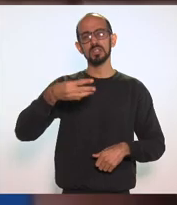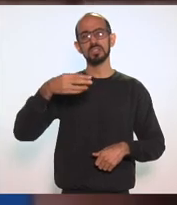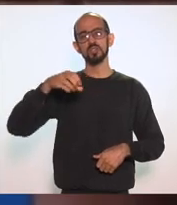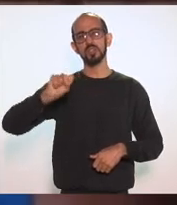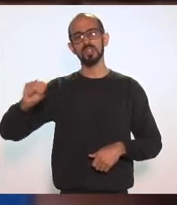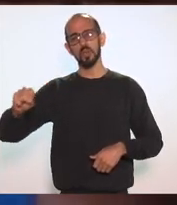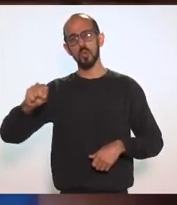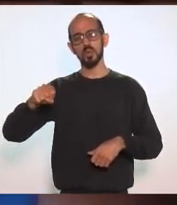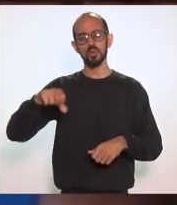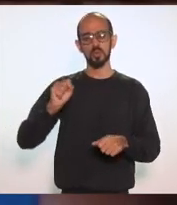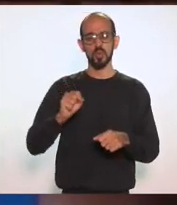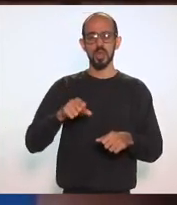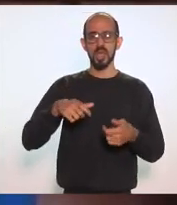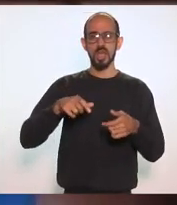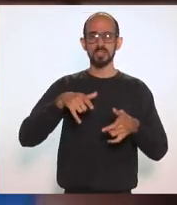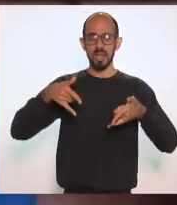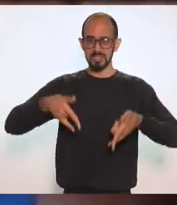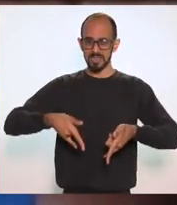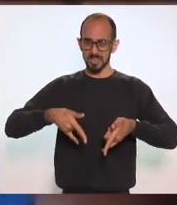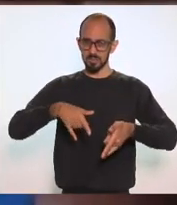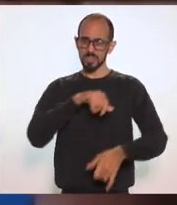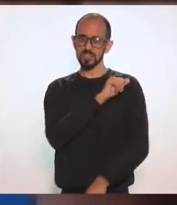enfermaria Covid já chega a